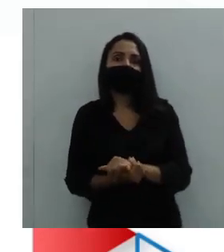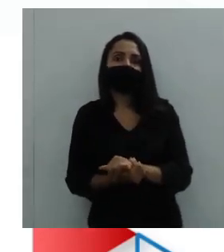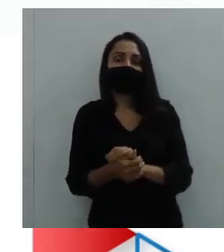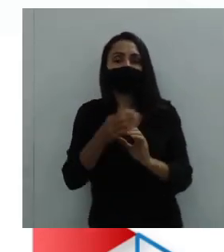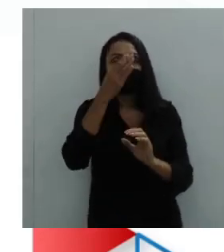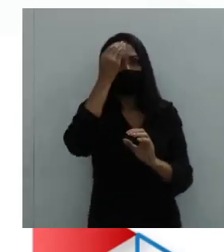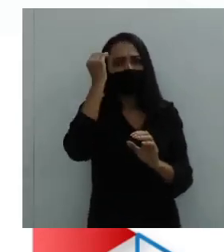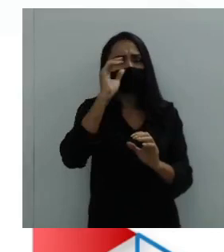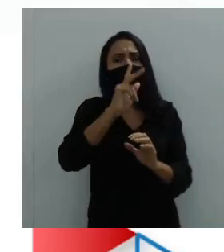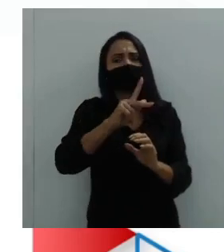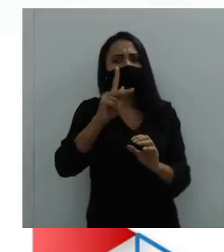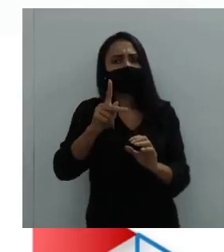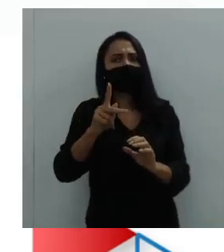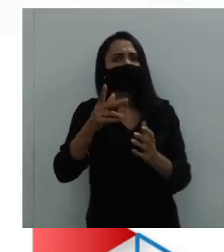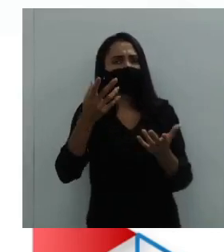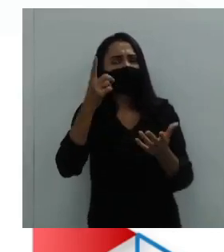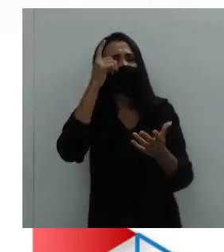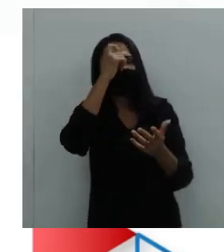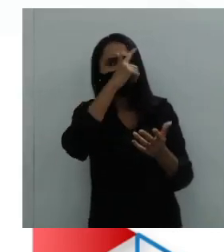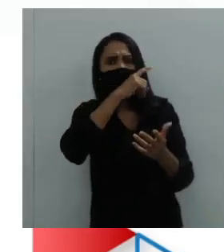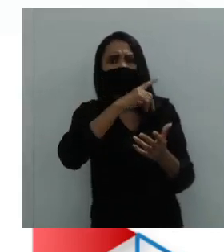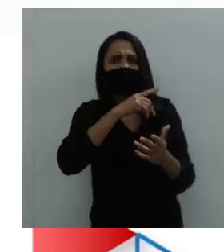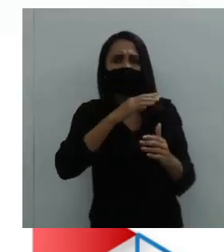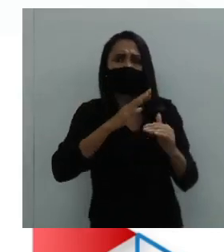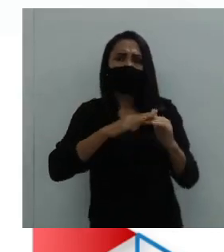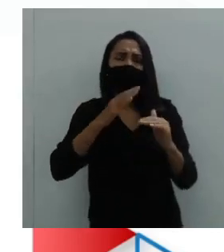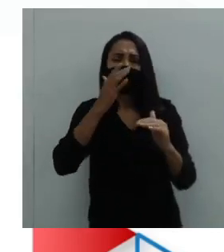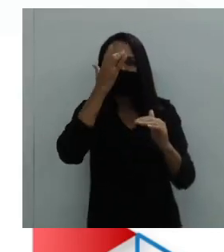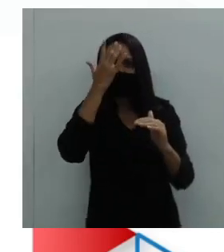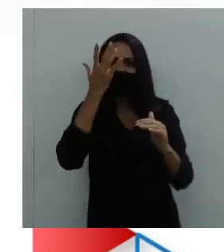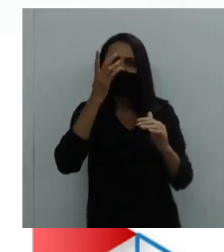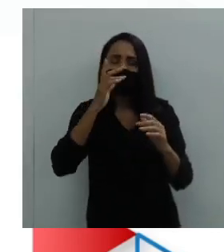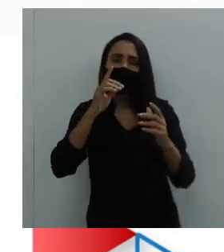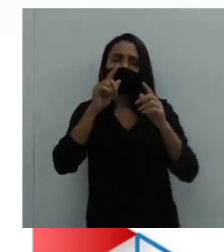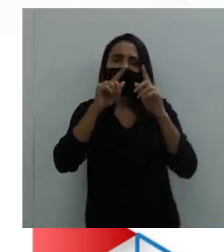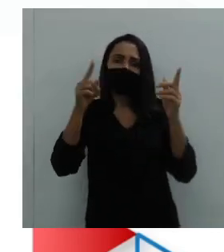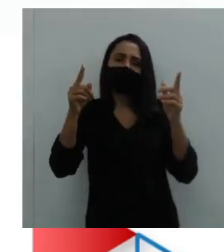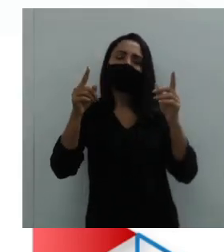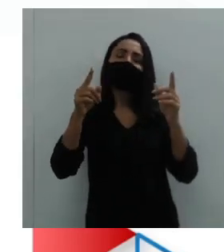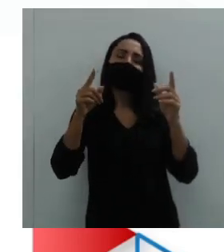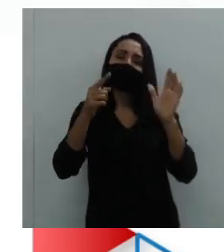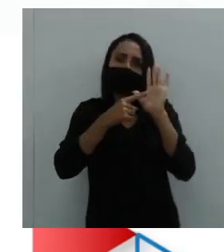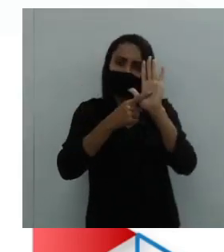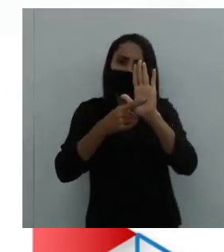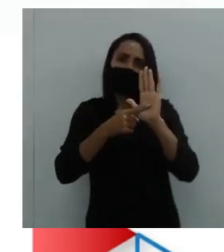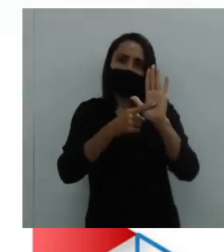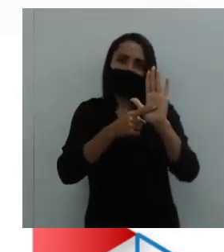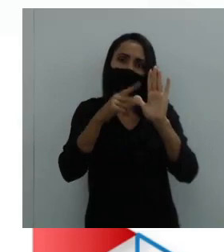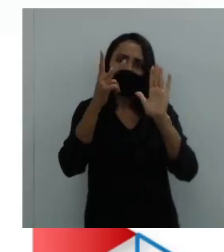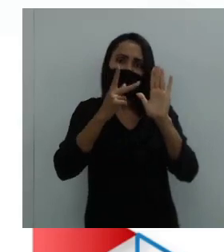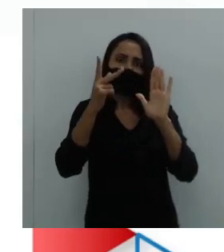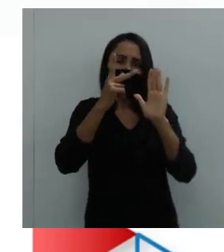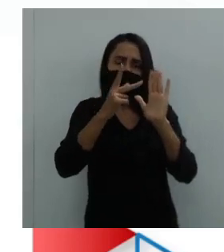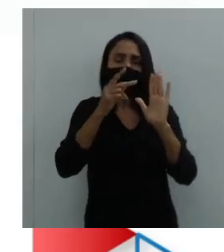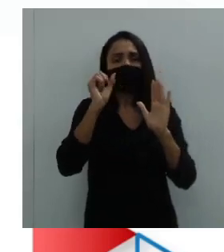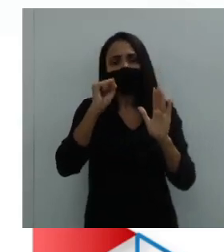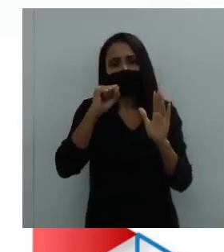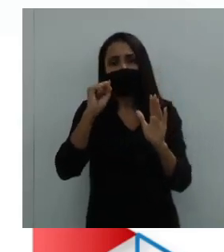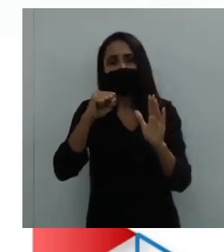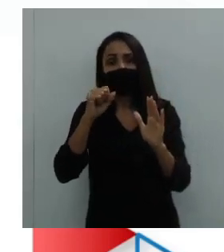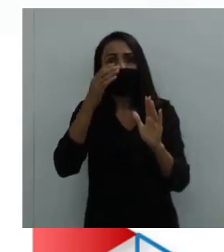esquece. Professor, está bem complicado, não era mais fácil mostrar a figura? Claro que sim, mas não esquece do conceito, tá